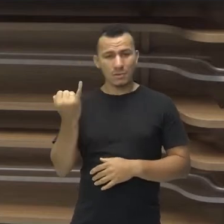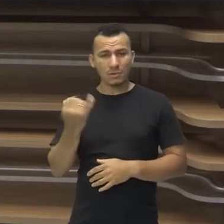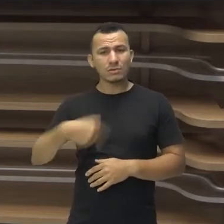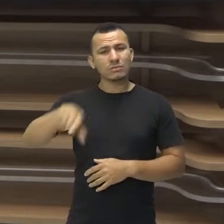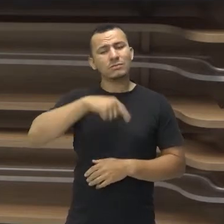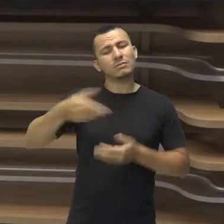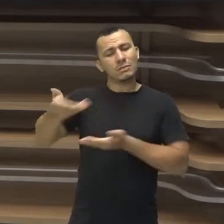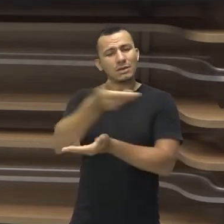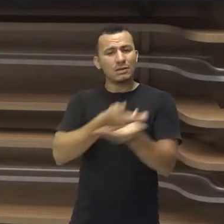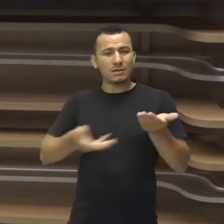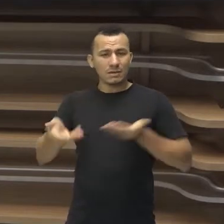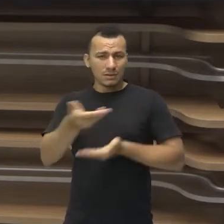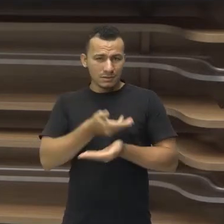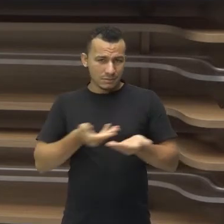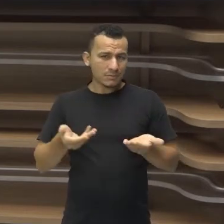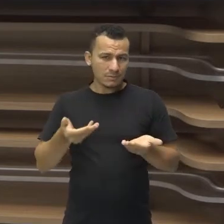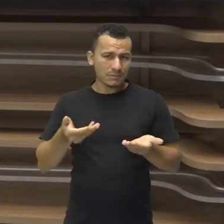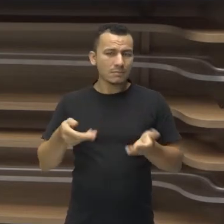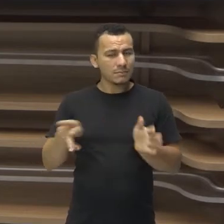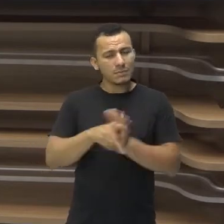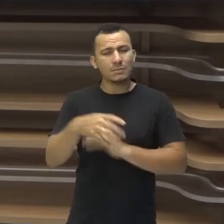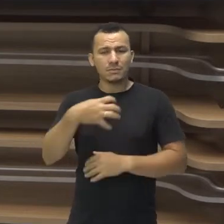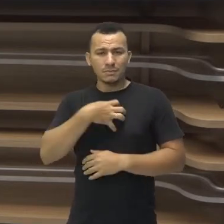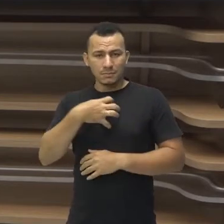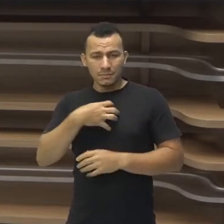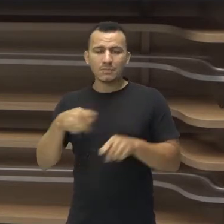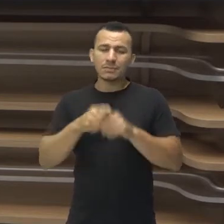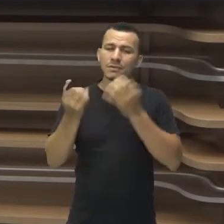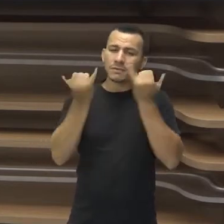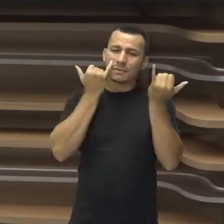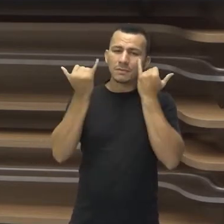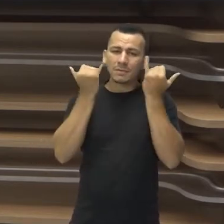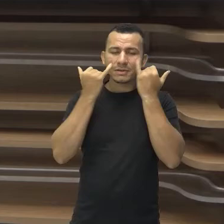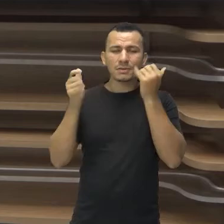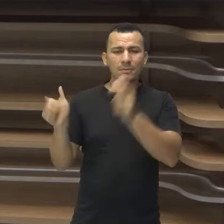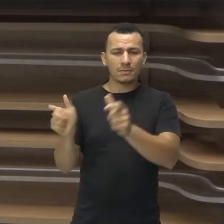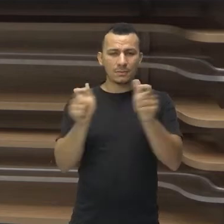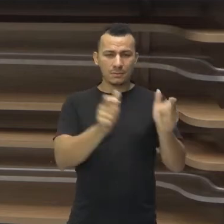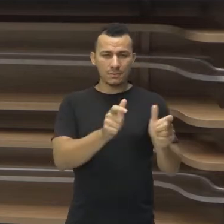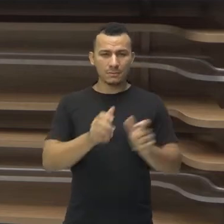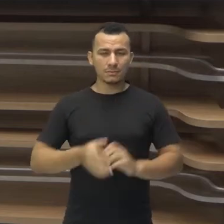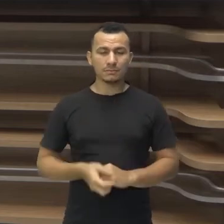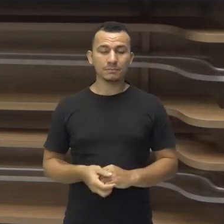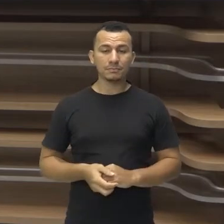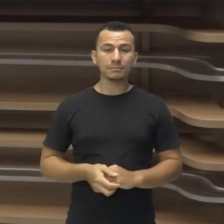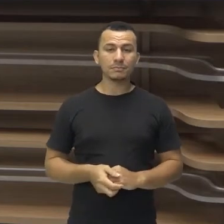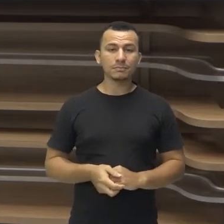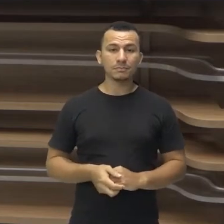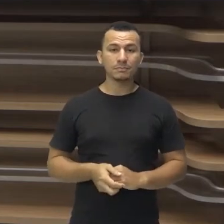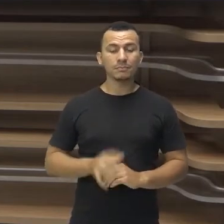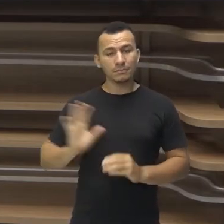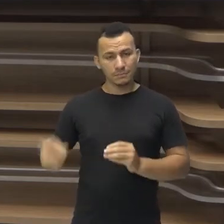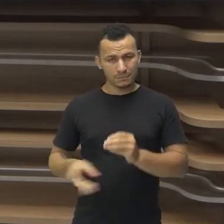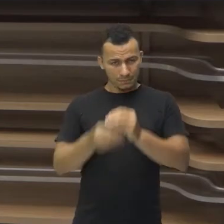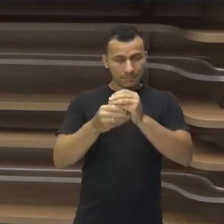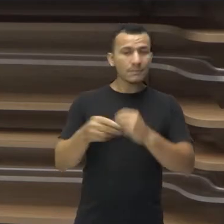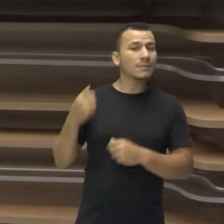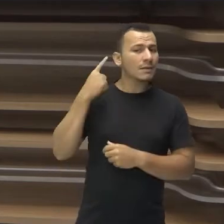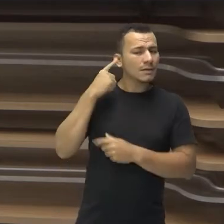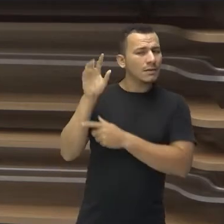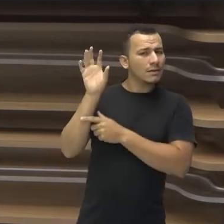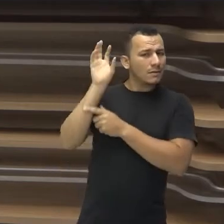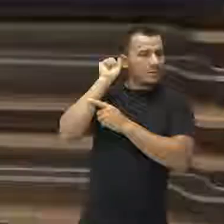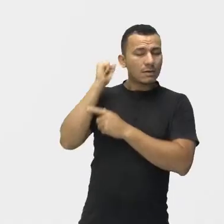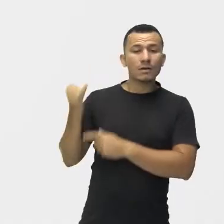gente interagir com essas informações ali do ambiente. Ainda sobre a audição, ela também é muito importante para a